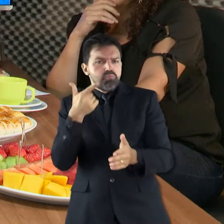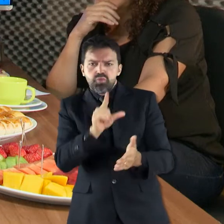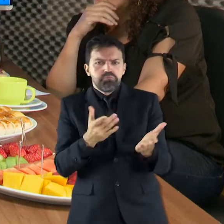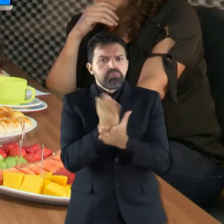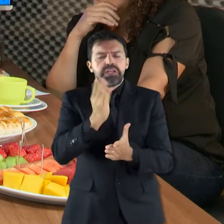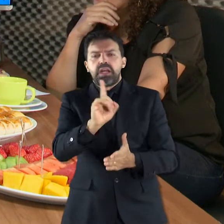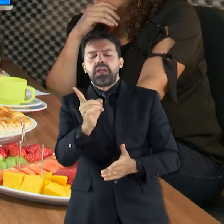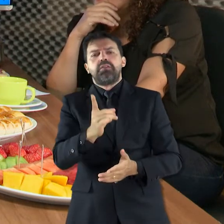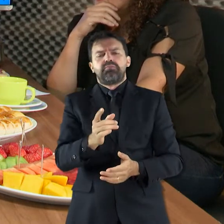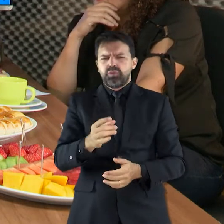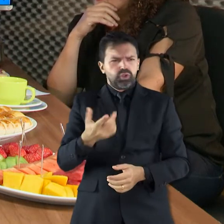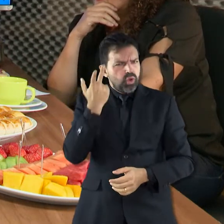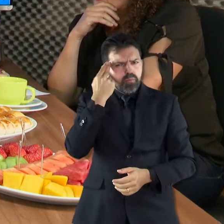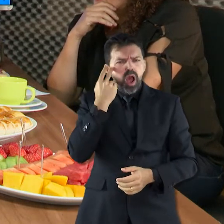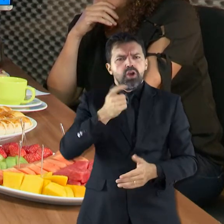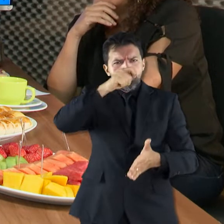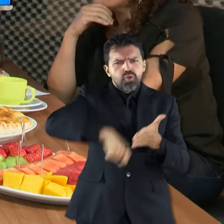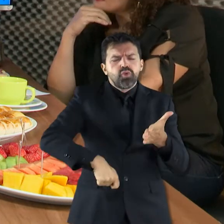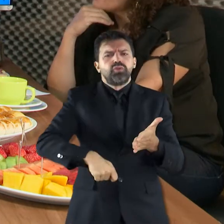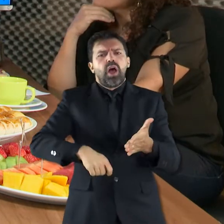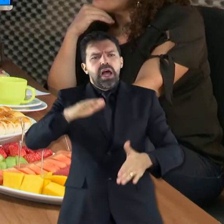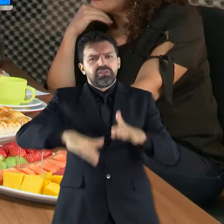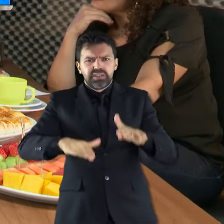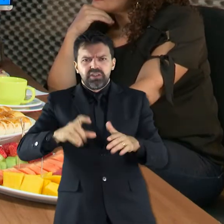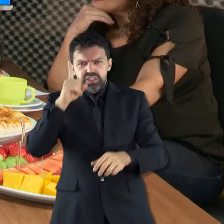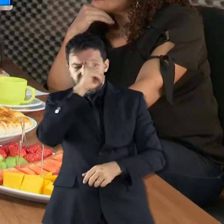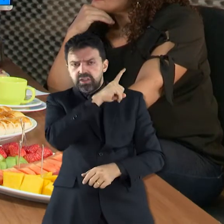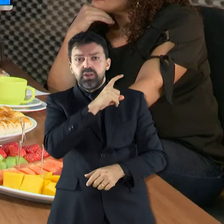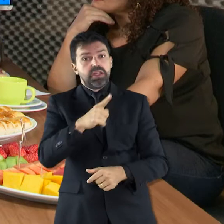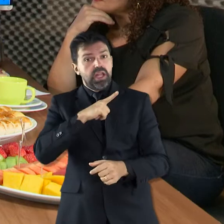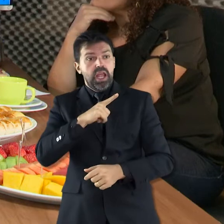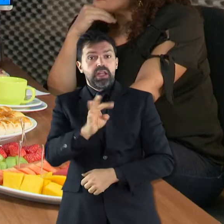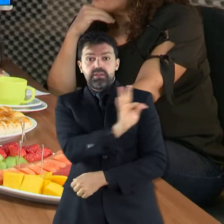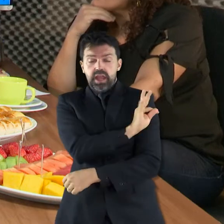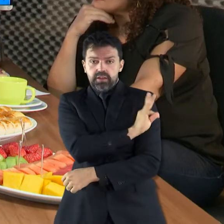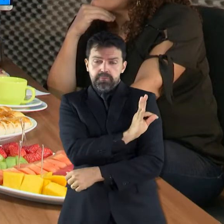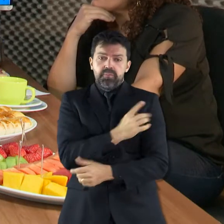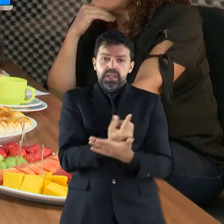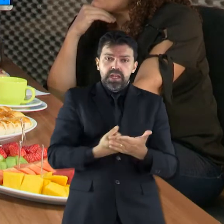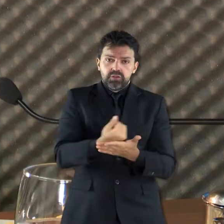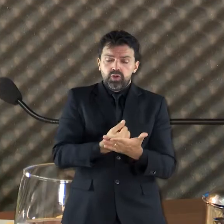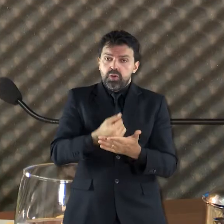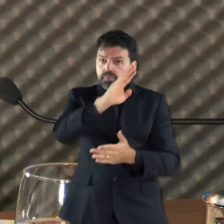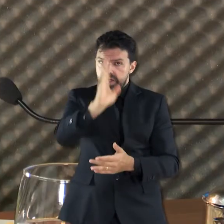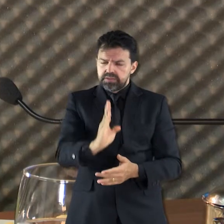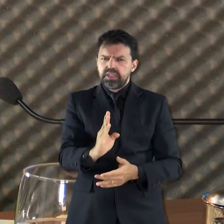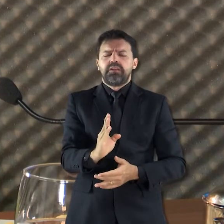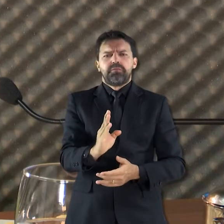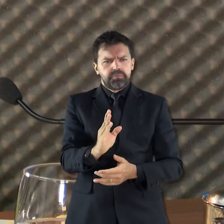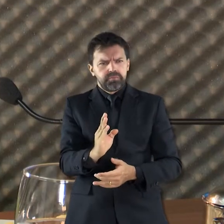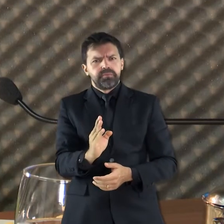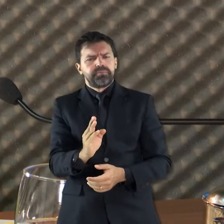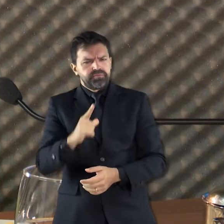também. Um dos mais difíceis que eu fiz, assim, por incrível que pareça, foi de técnico do Tesouro Nacional, esse TTN. Na faculdade tinha umas